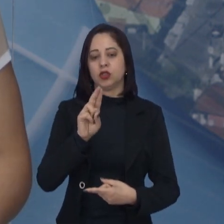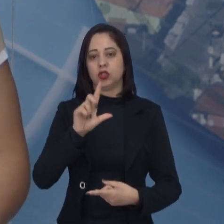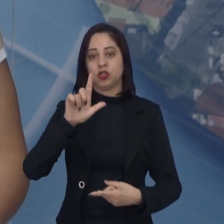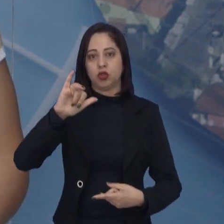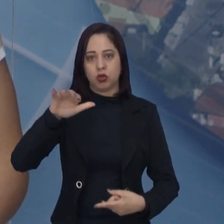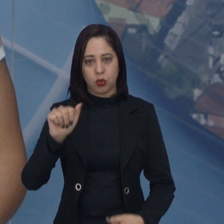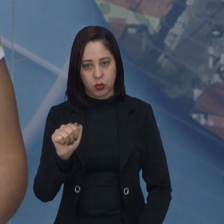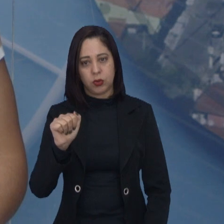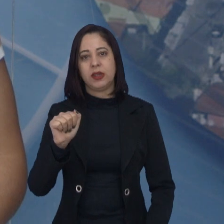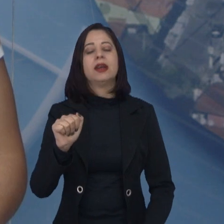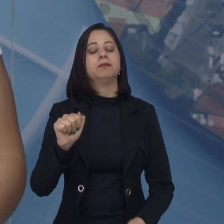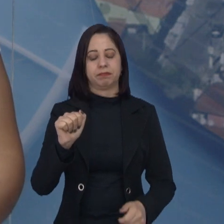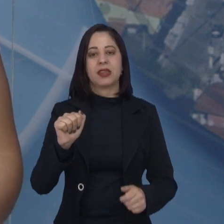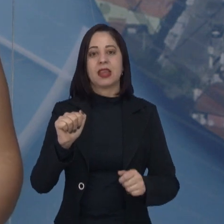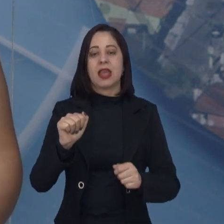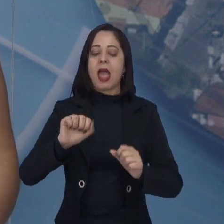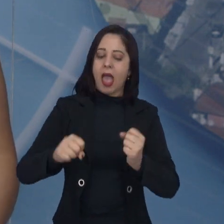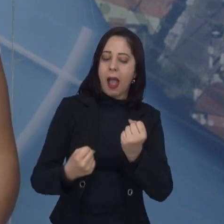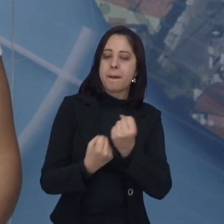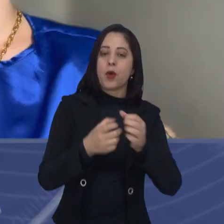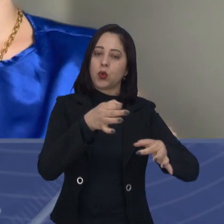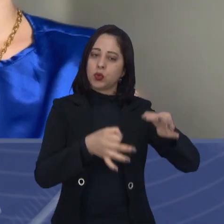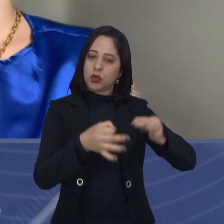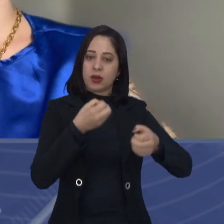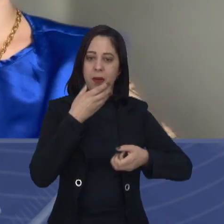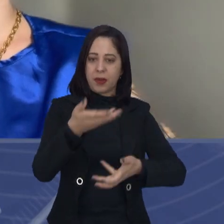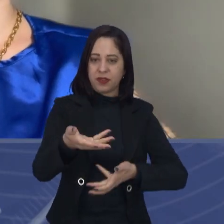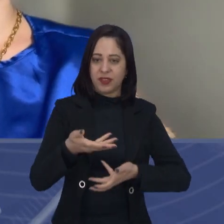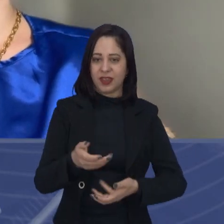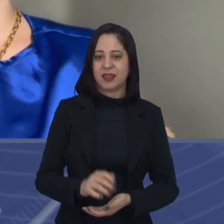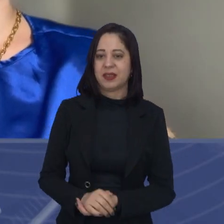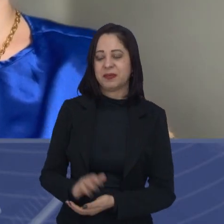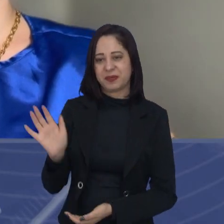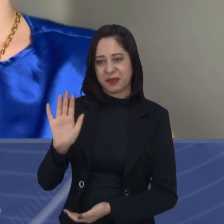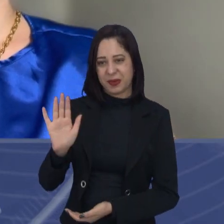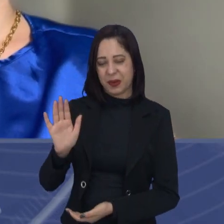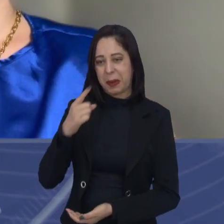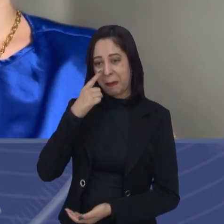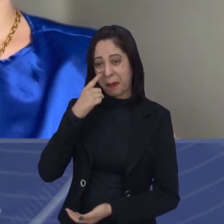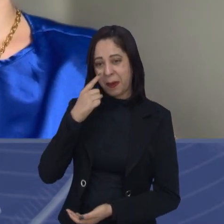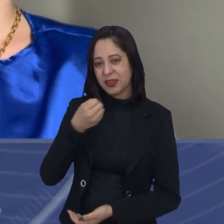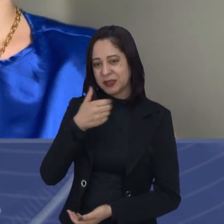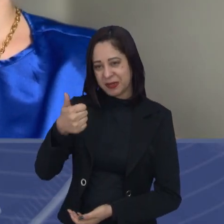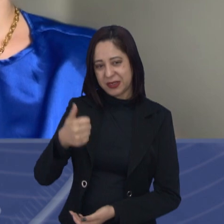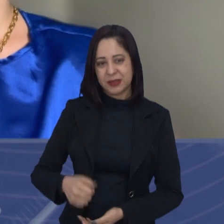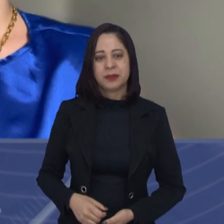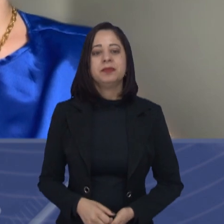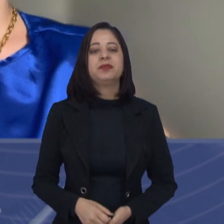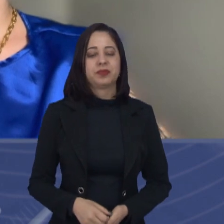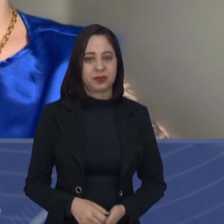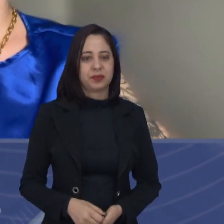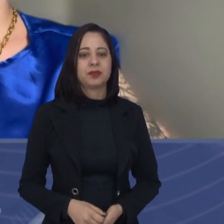Berton, assistente jurídica. Seja muito bem-vinda, Júlia. Olá, Daniela, tudo bem? Tudo